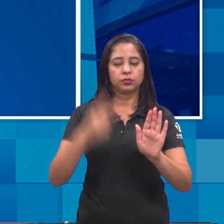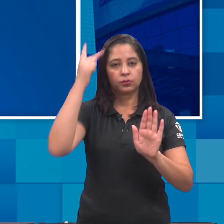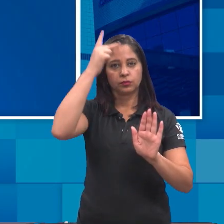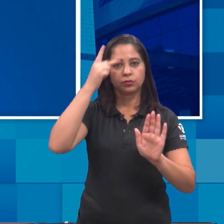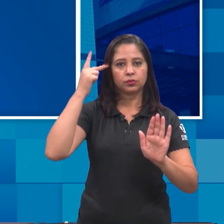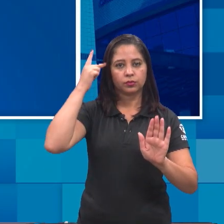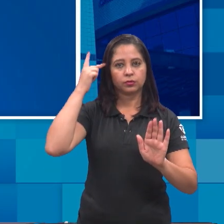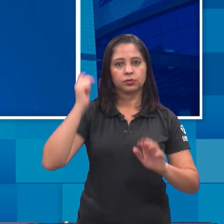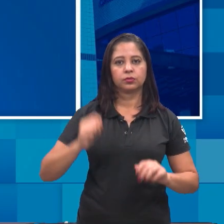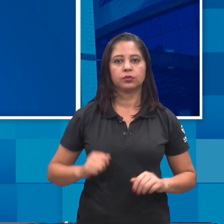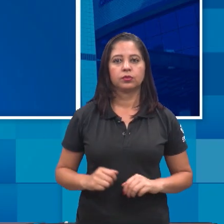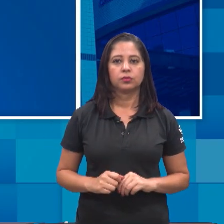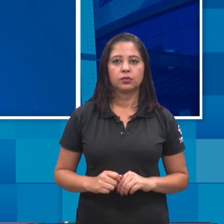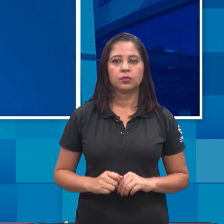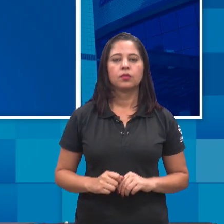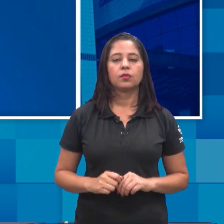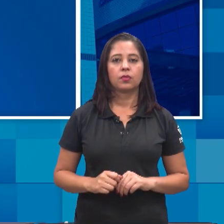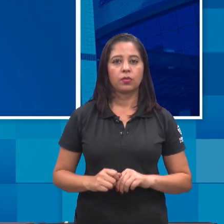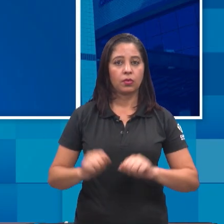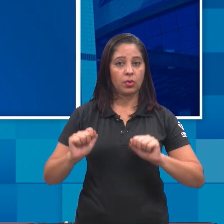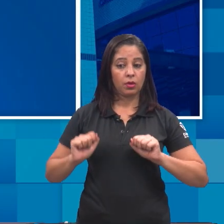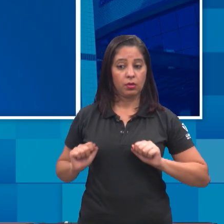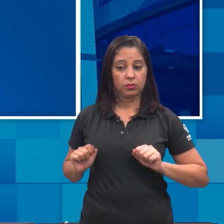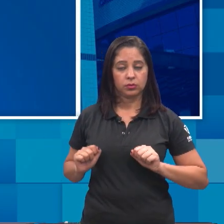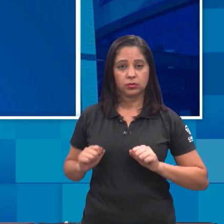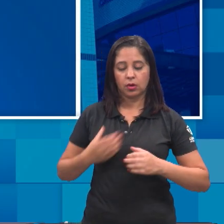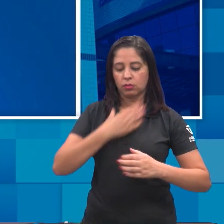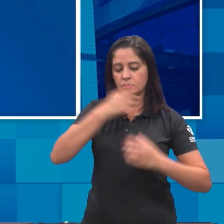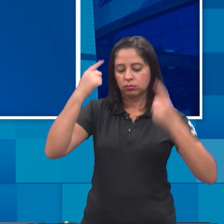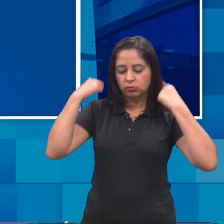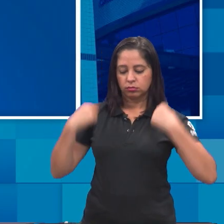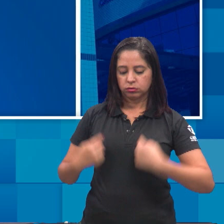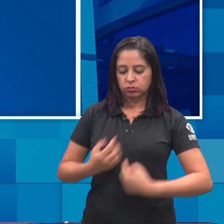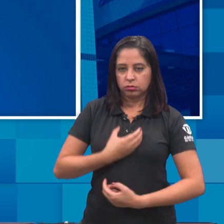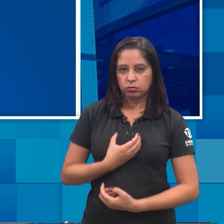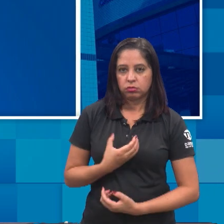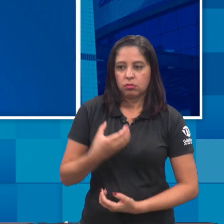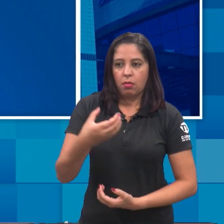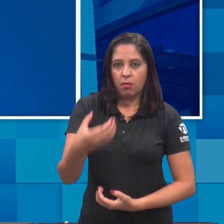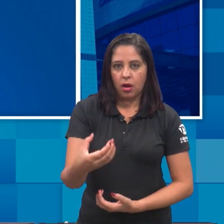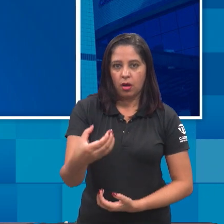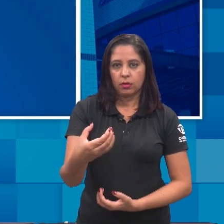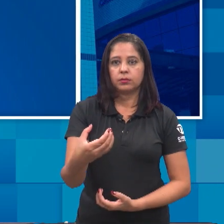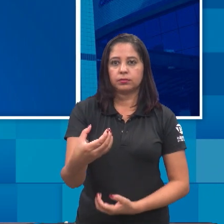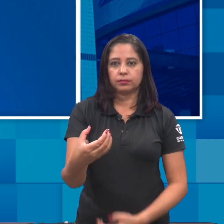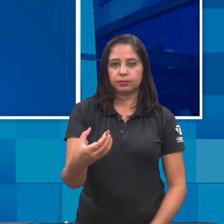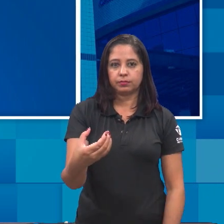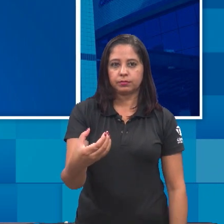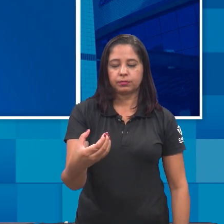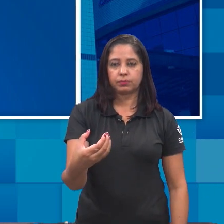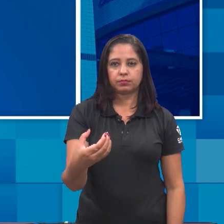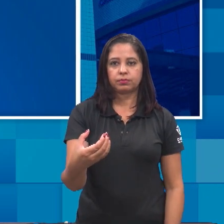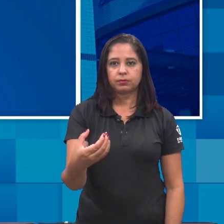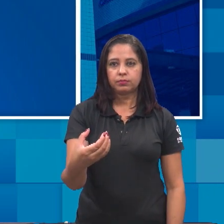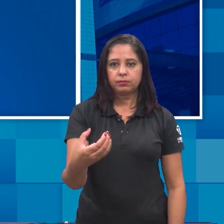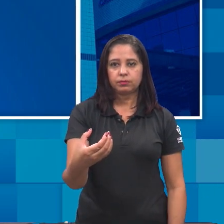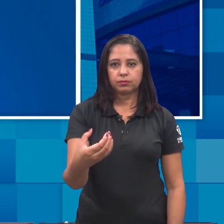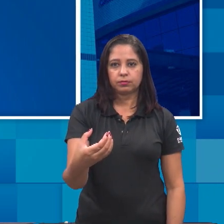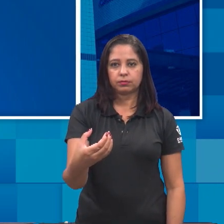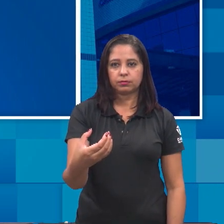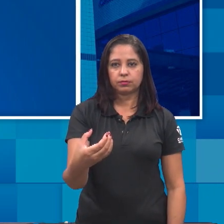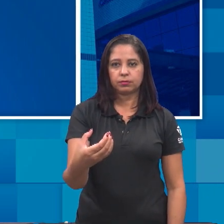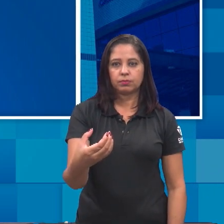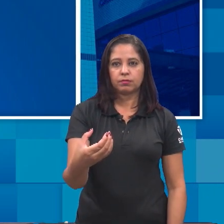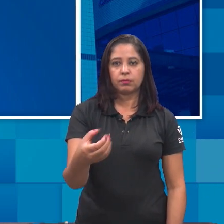Petiti. Concede medalha do Mérito Educacional professor Everardo Miranda